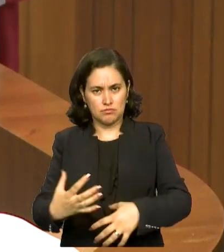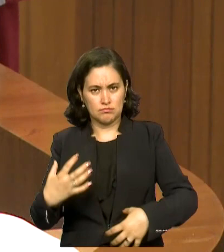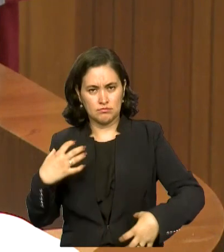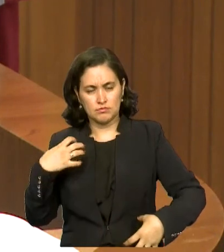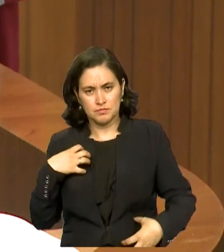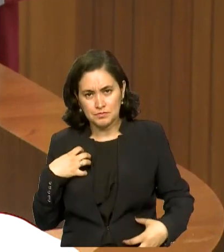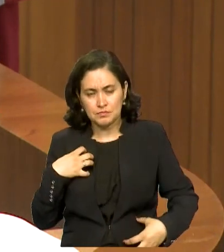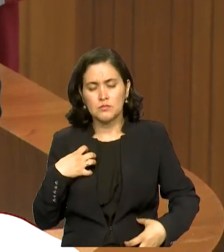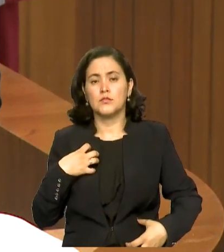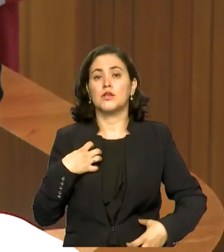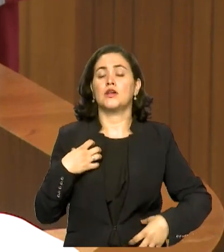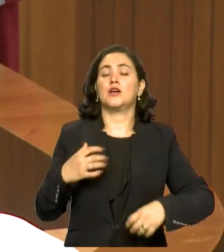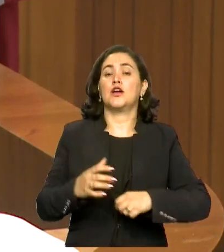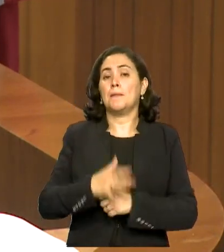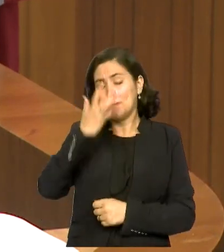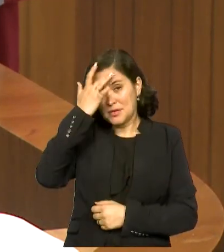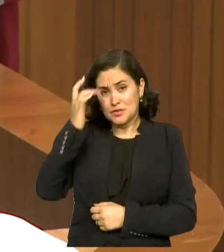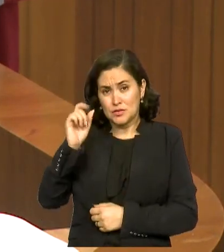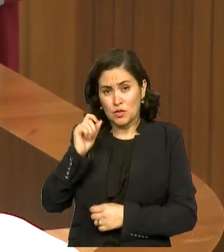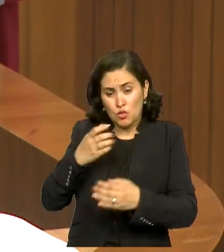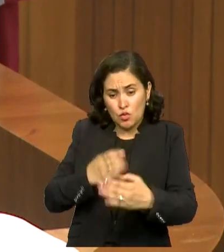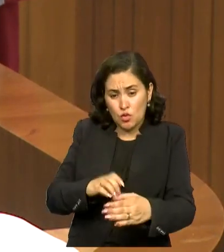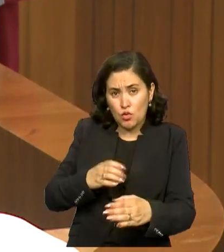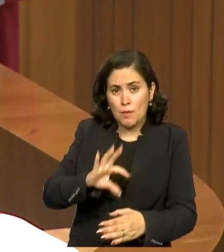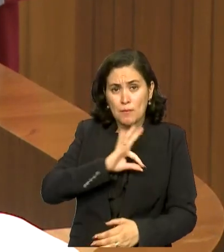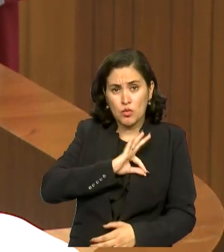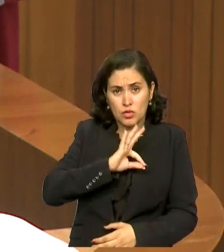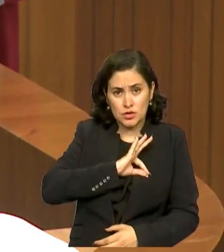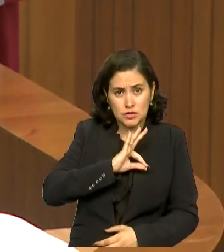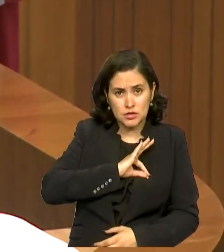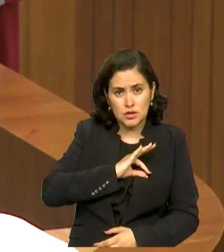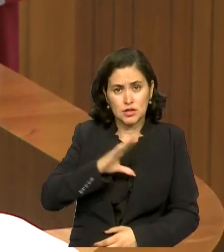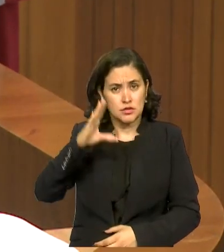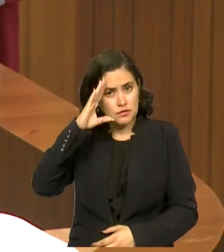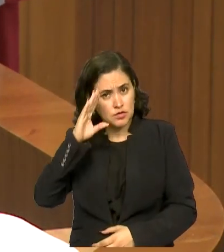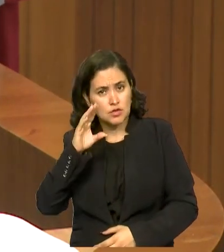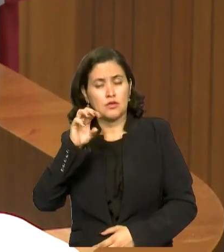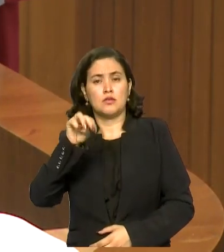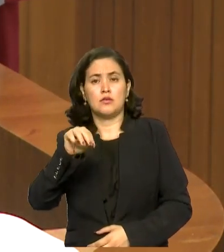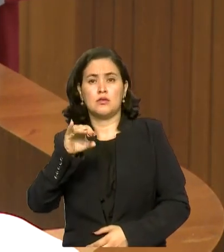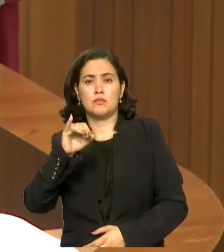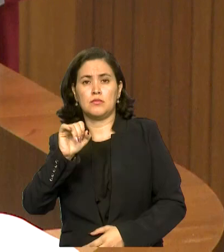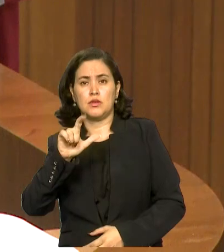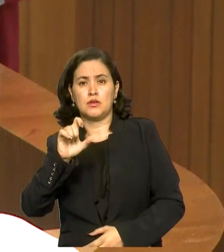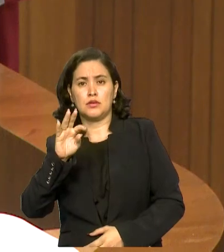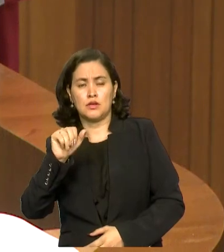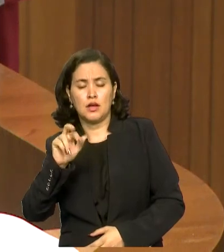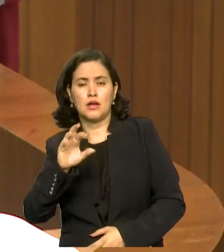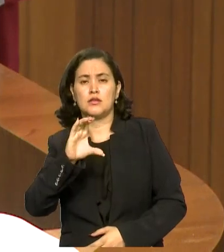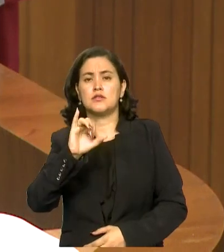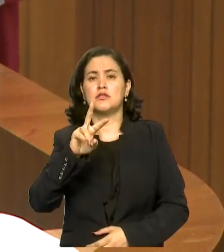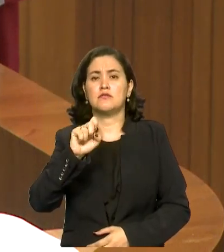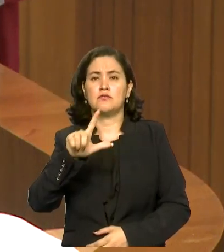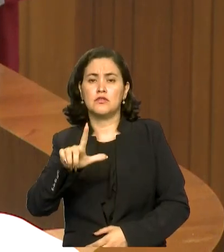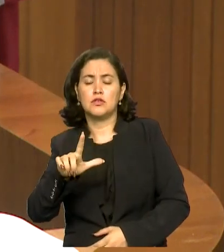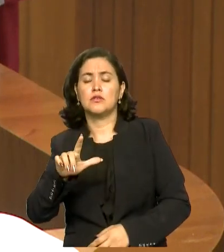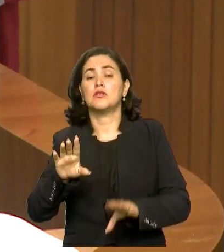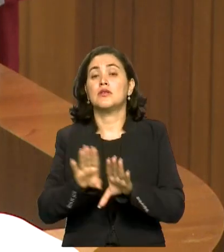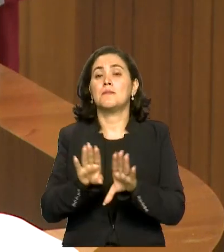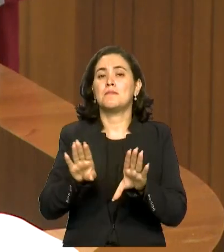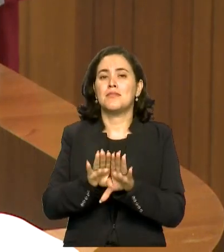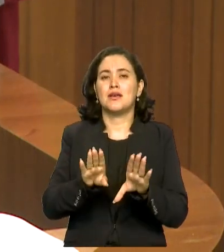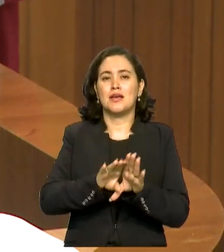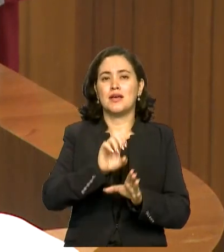fossem da Polícia Civil e da Polícia Militar, mas possibilitando também, por exemplo, Cefaz. E